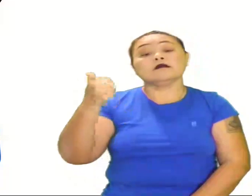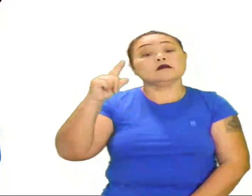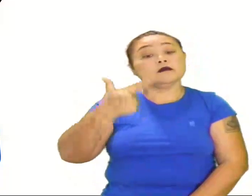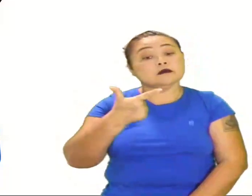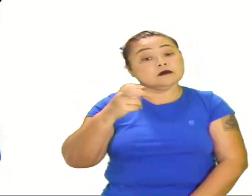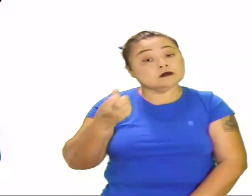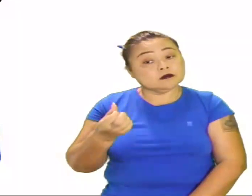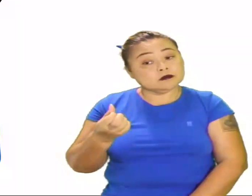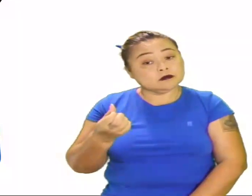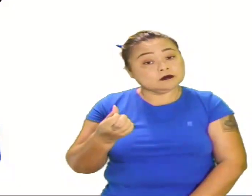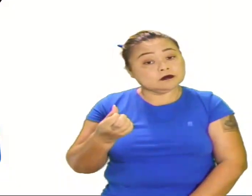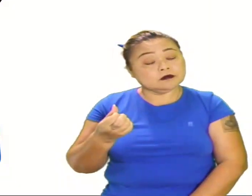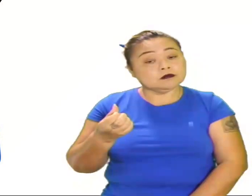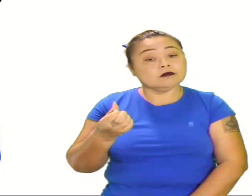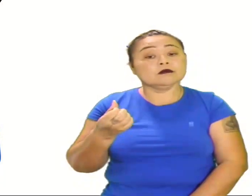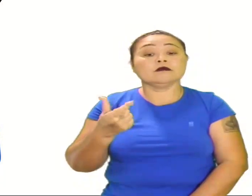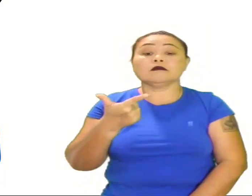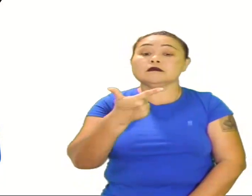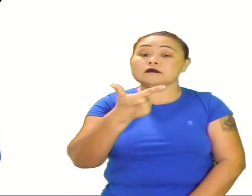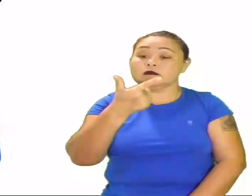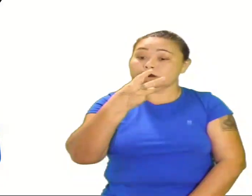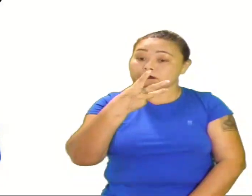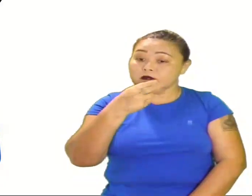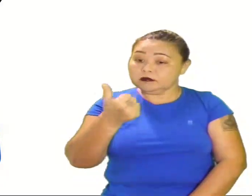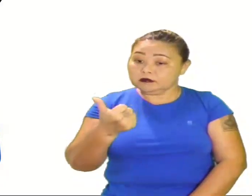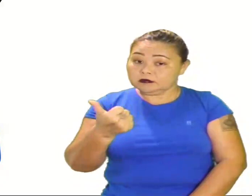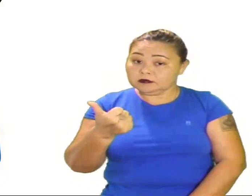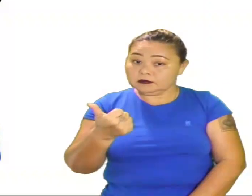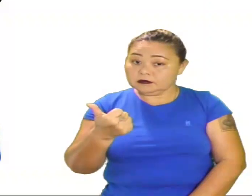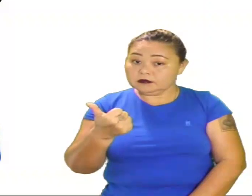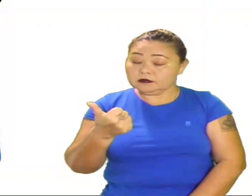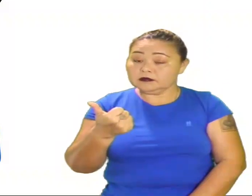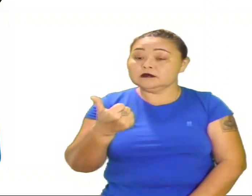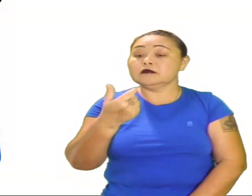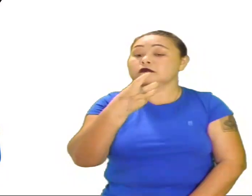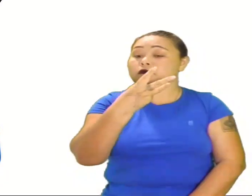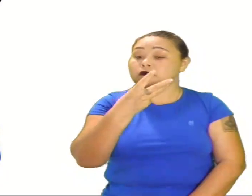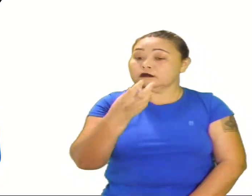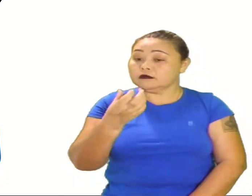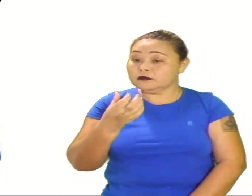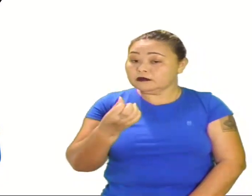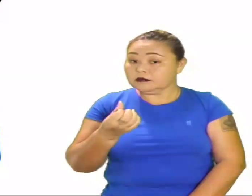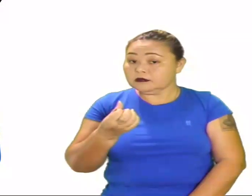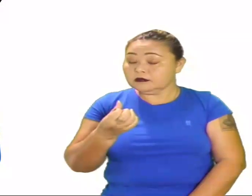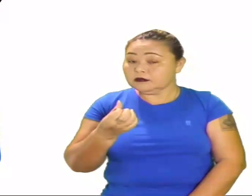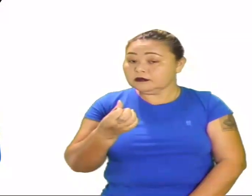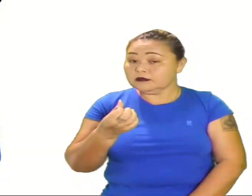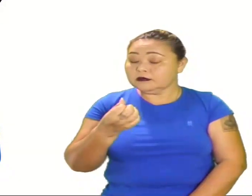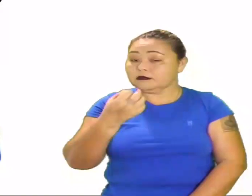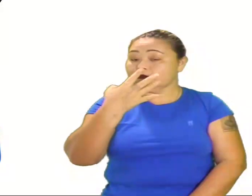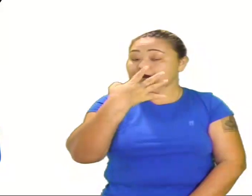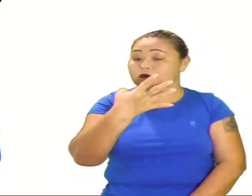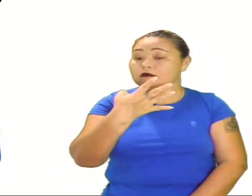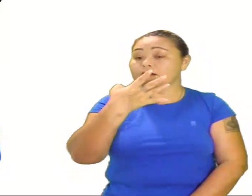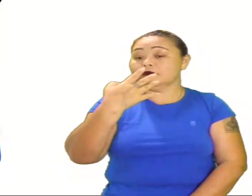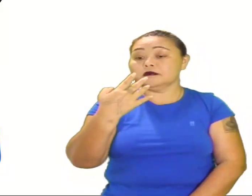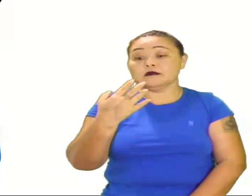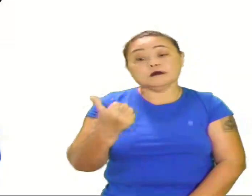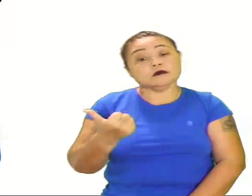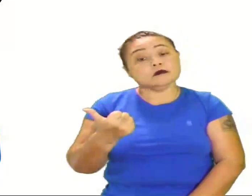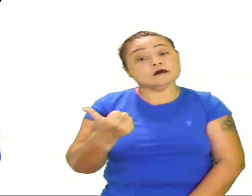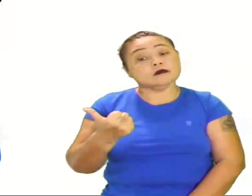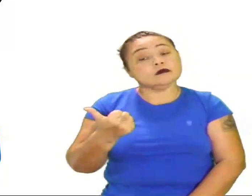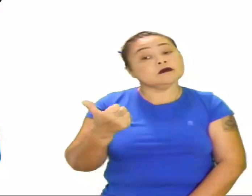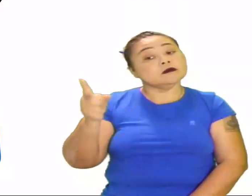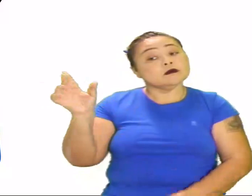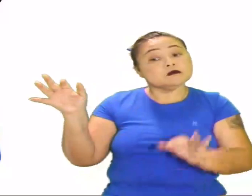5? 26. 26 mais 5? 31. 31 mais 5? 36. 36 mais 5? 41.